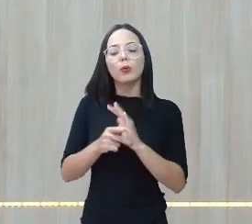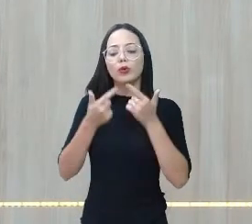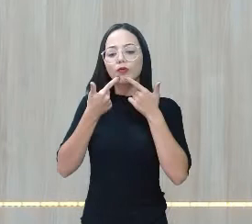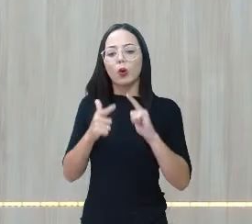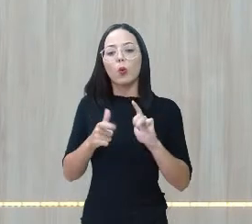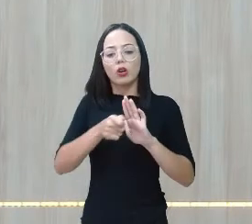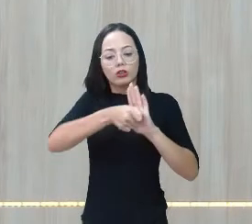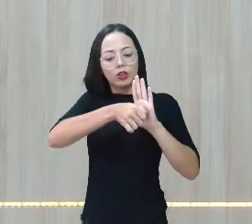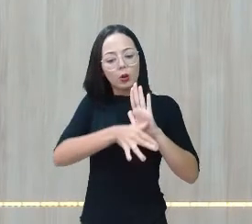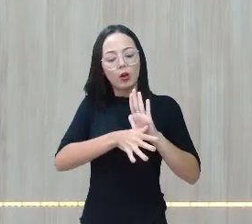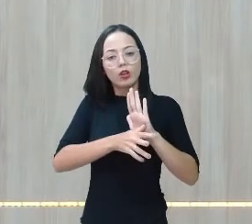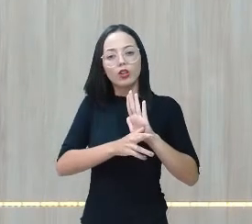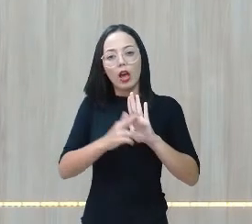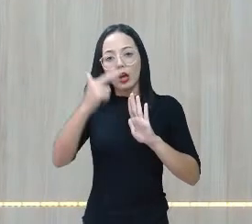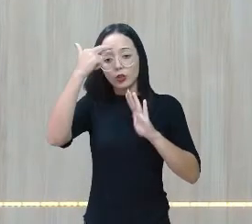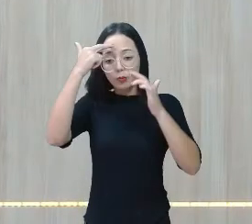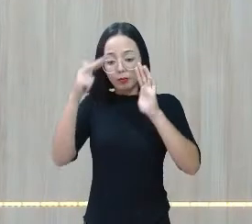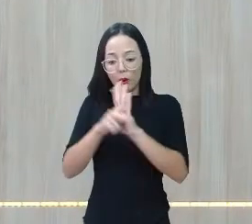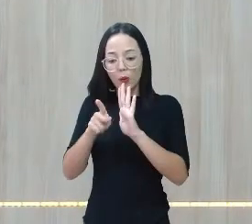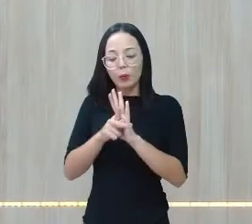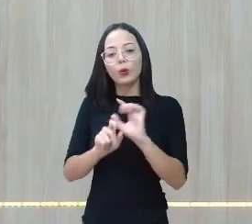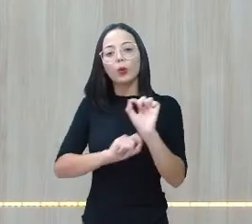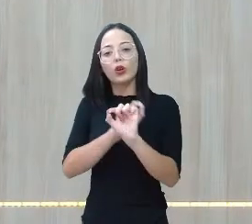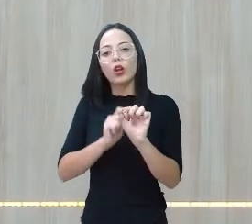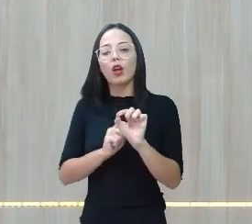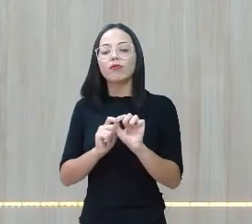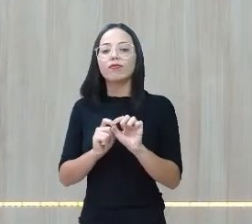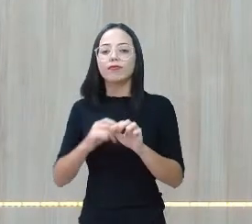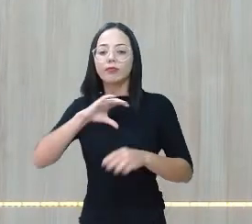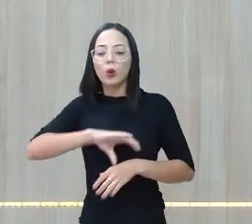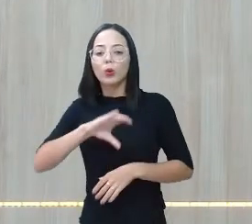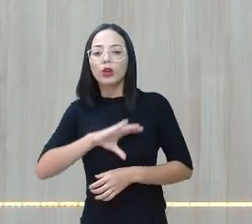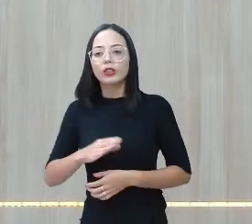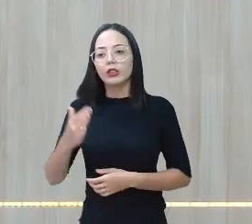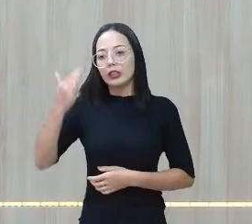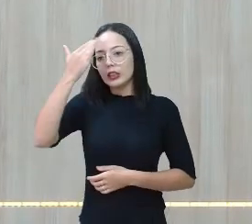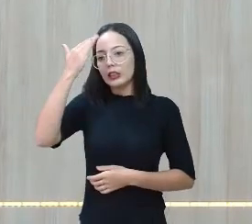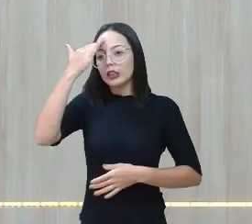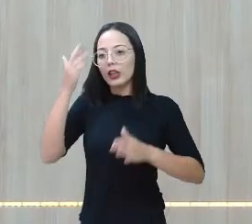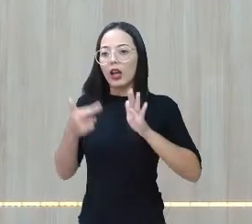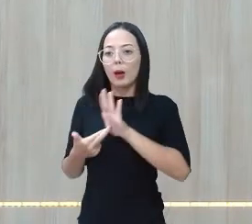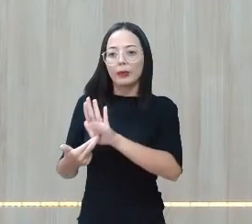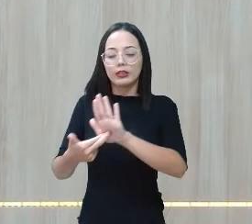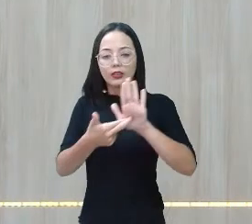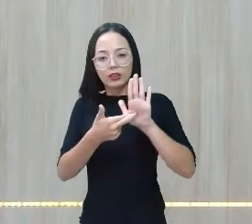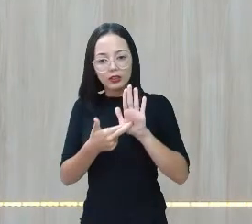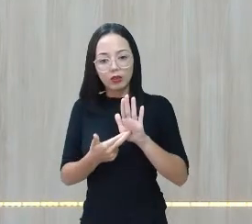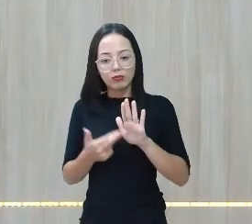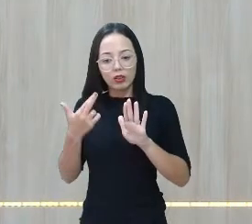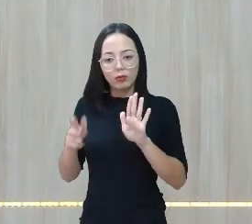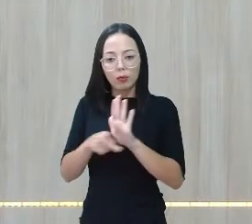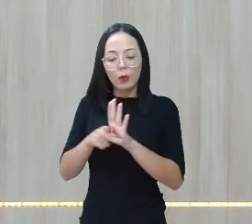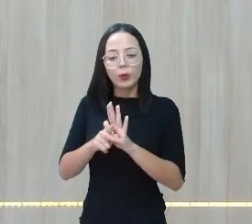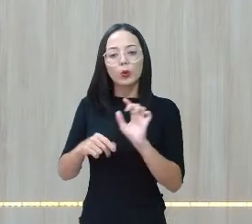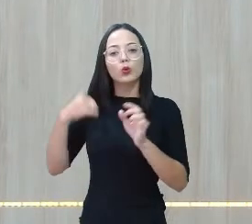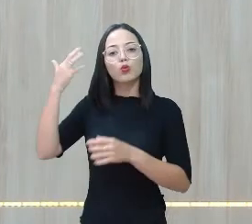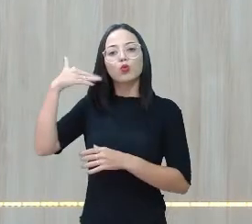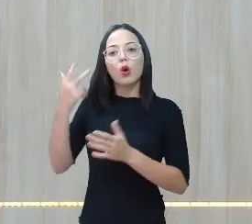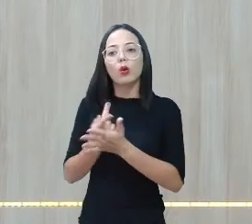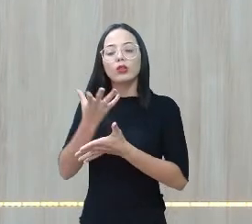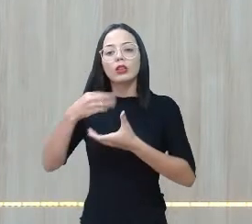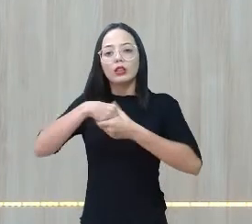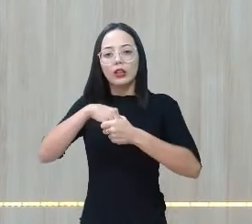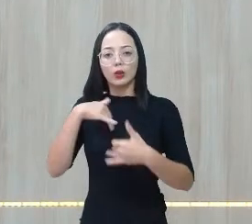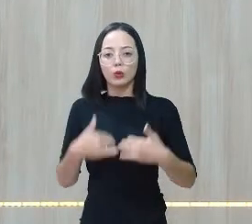são responsáveis em português por fazer a compreensão, né, a representação dessa captação de som que acontece pelo nosso